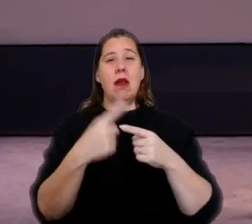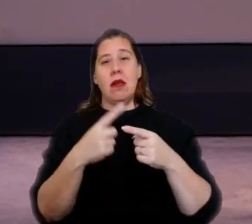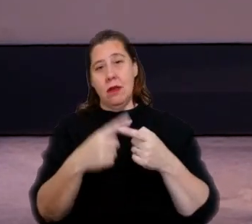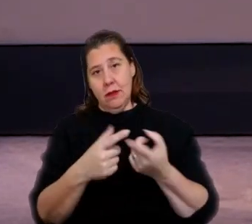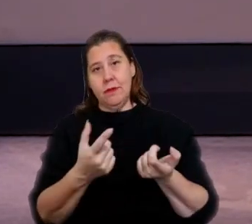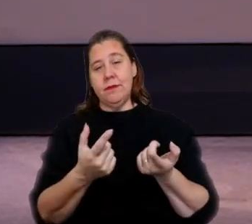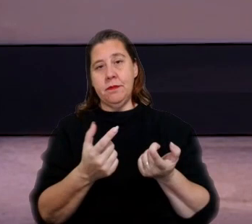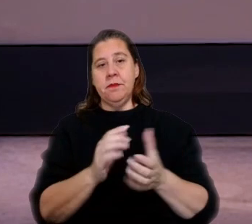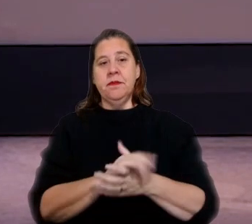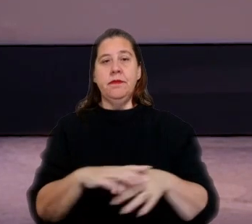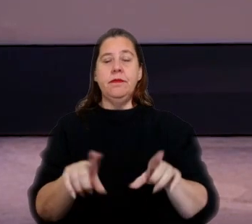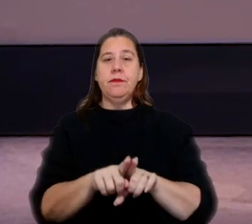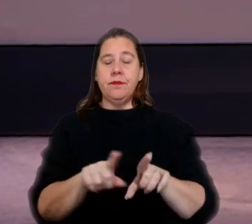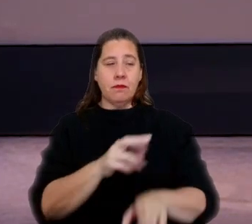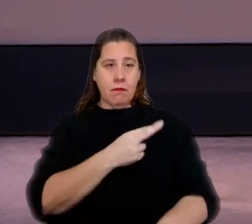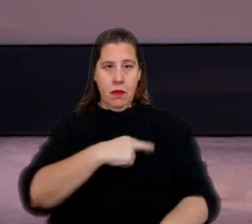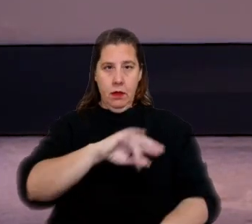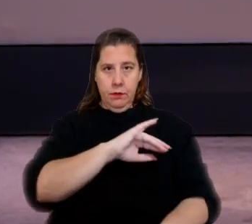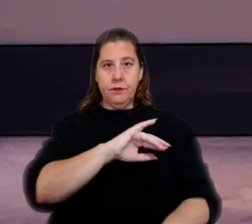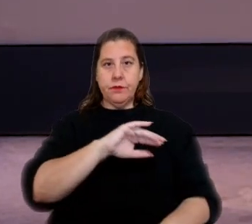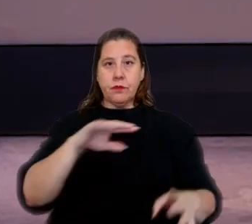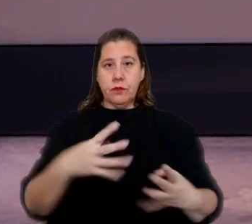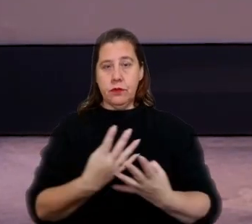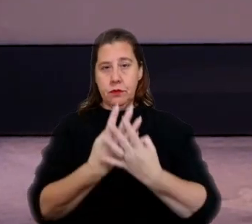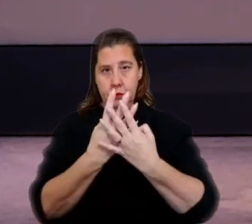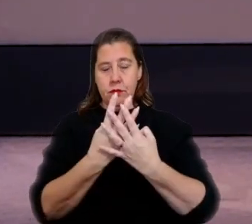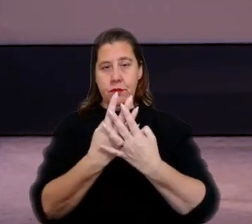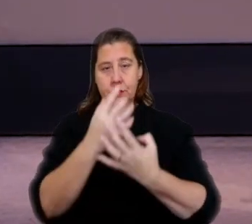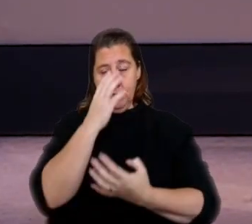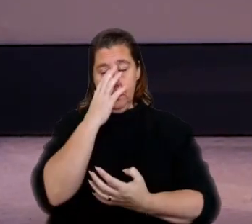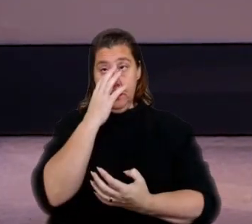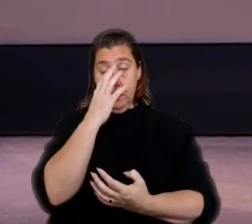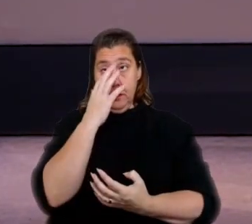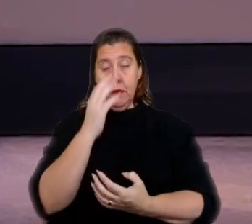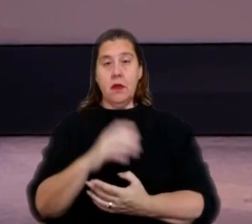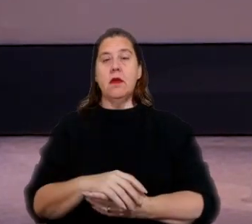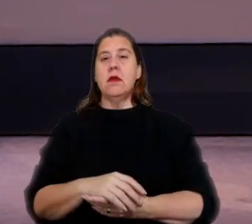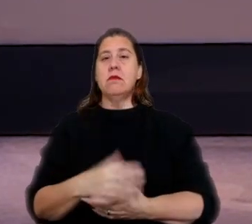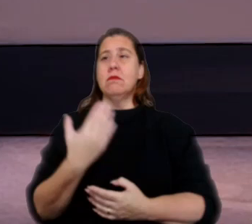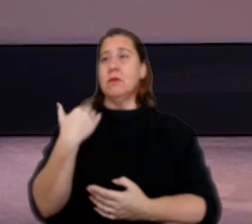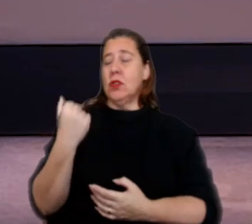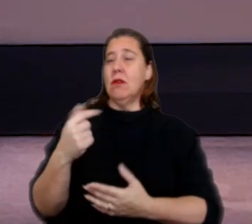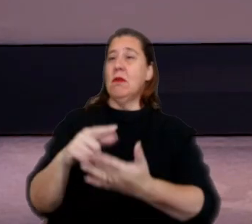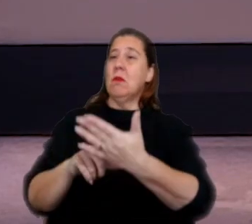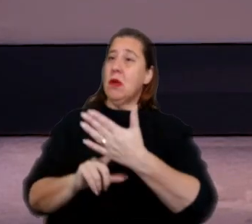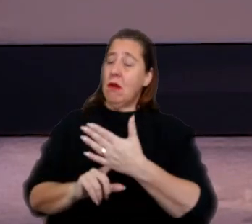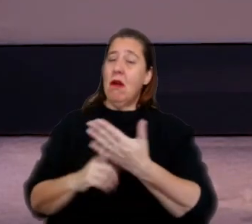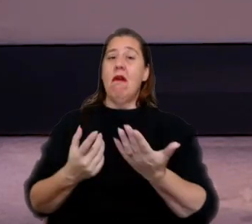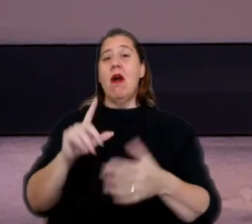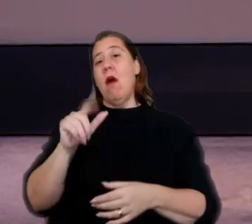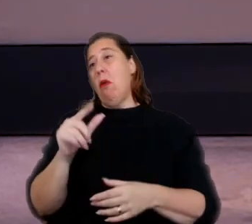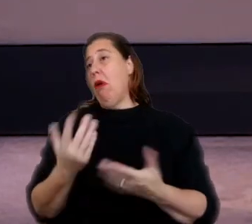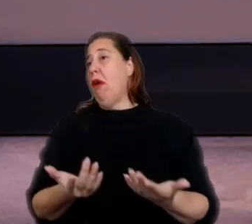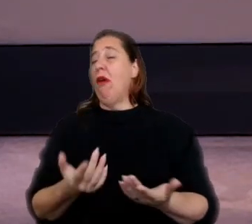religião judaica fazem bar mitzvah, então cantam, e os pessoal vem procurar, ai que voz feia, que desafina, mas não tem o que